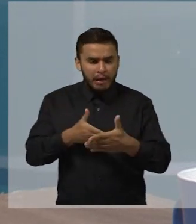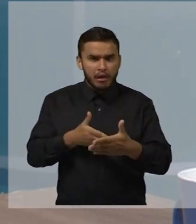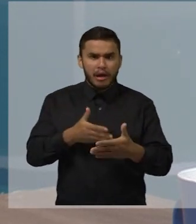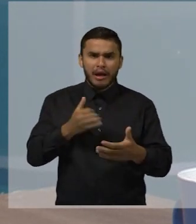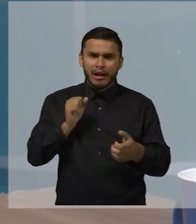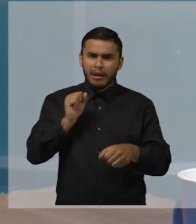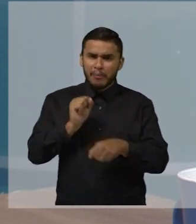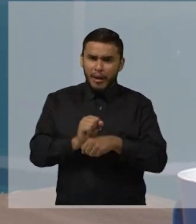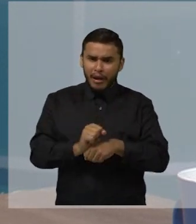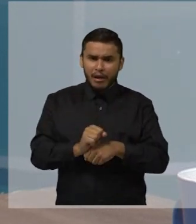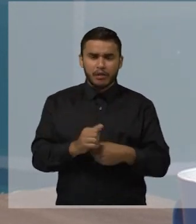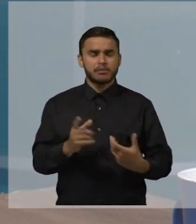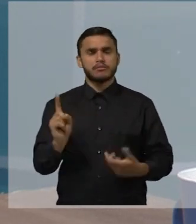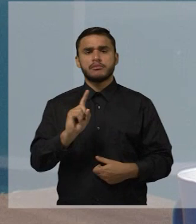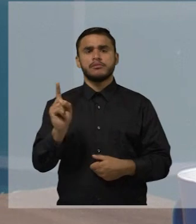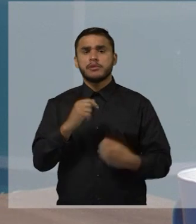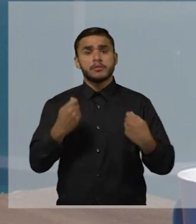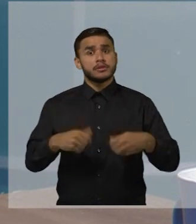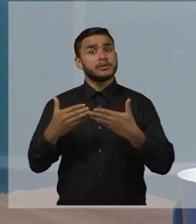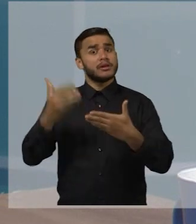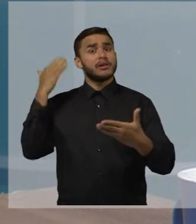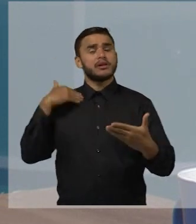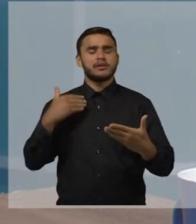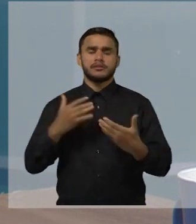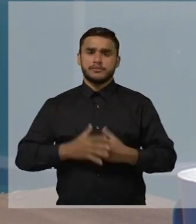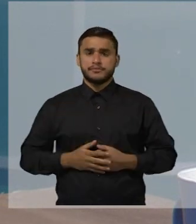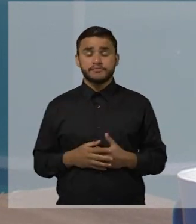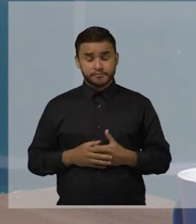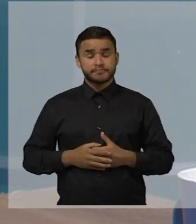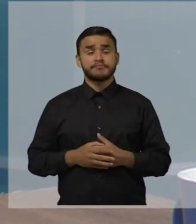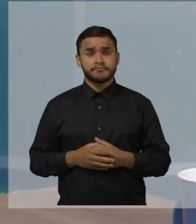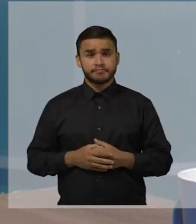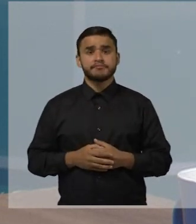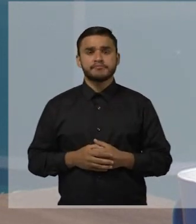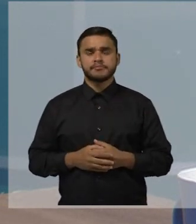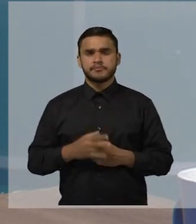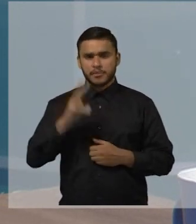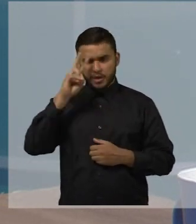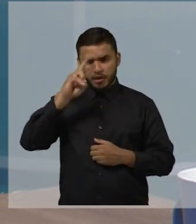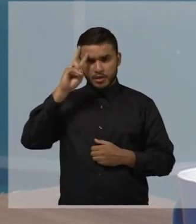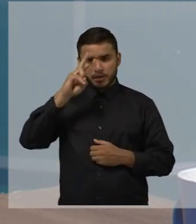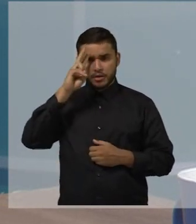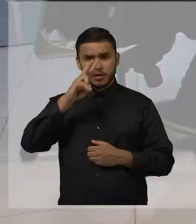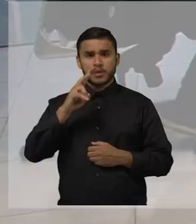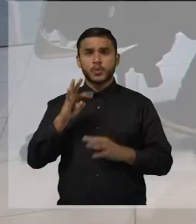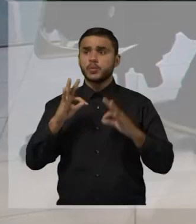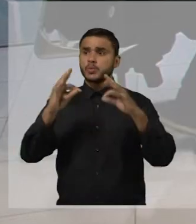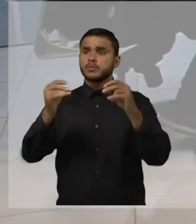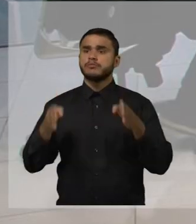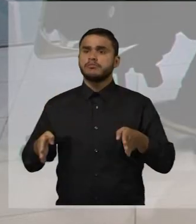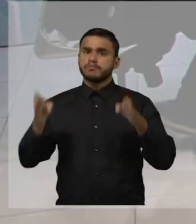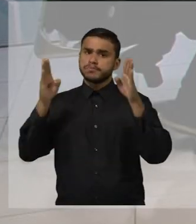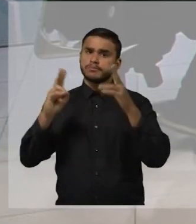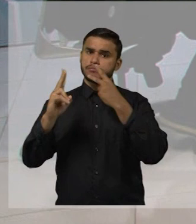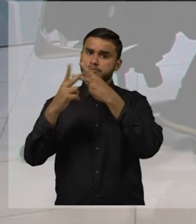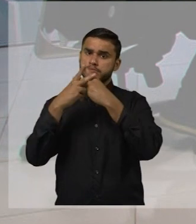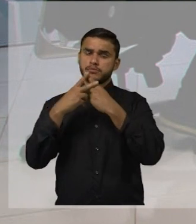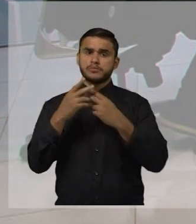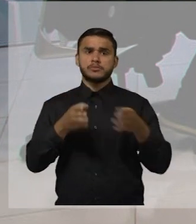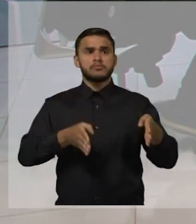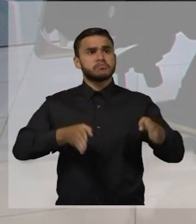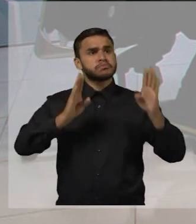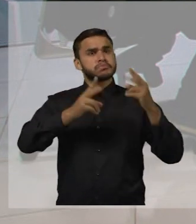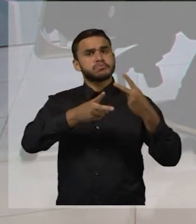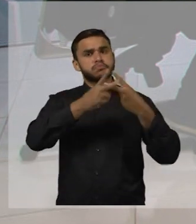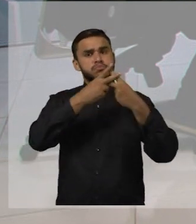Se nós tomarmos, por exemplo, a investida que o Estado fez nos presídios